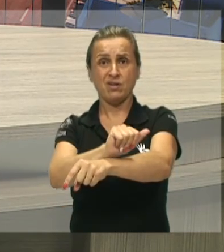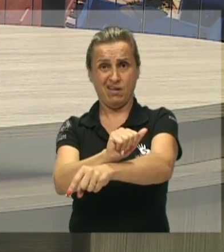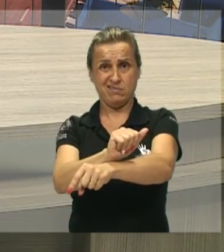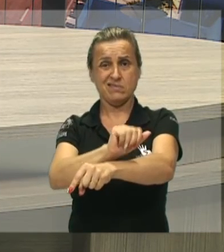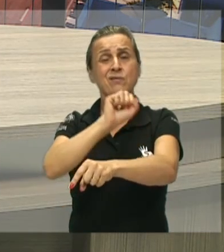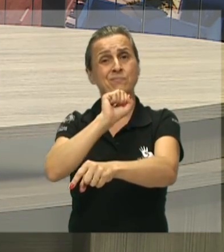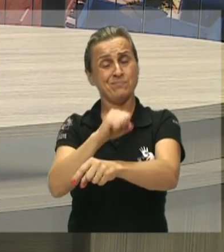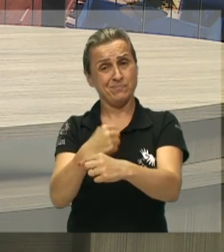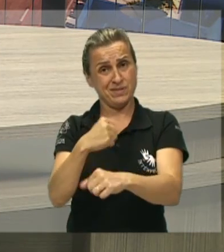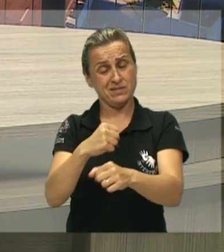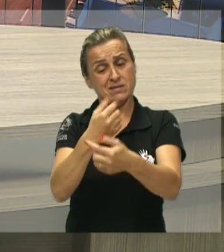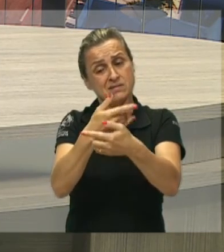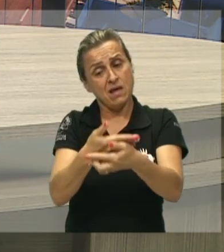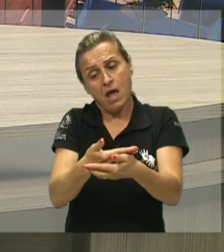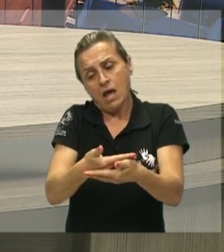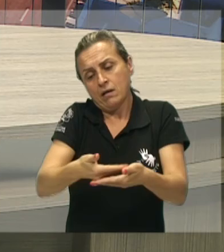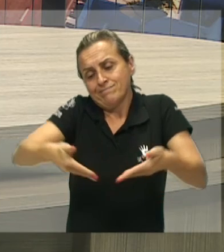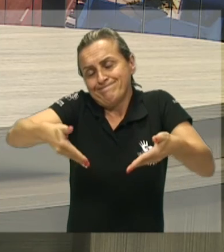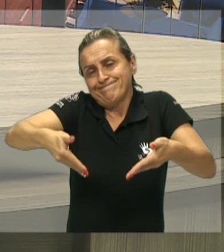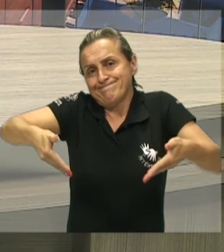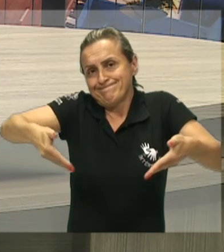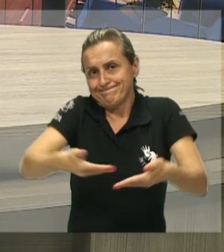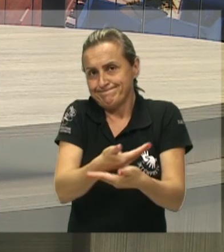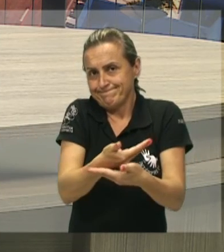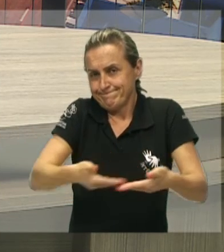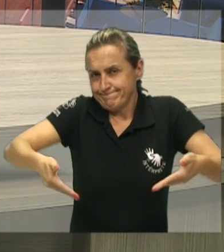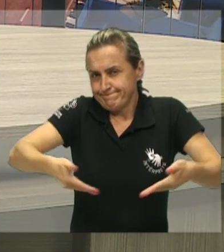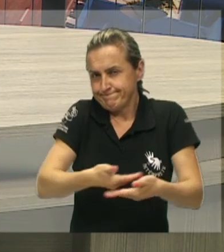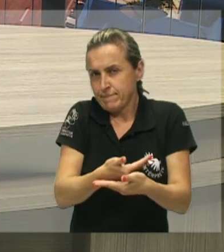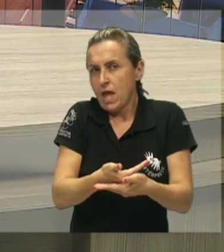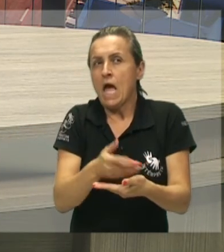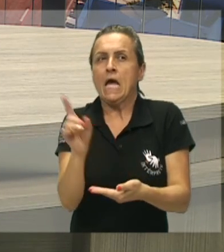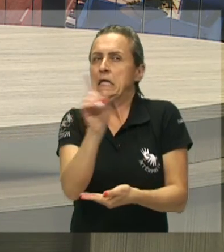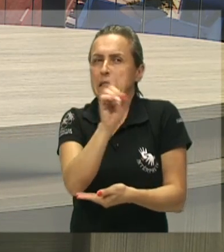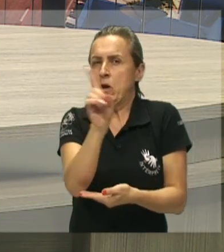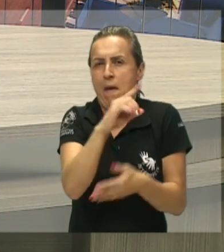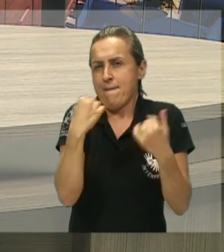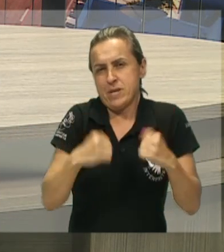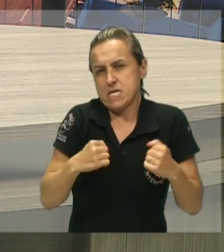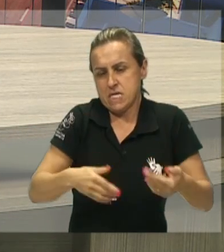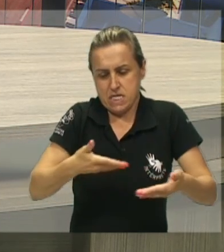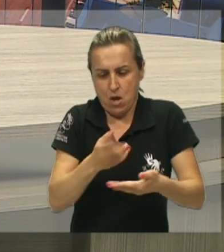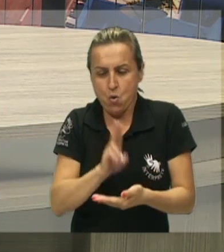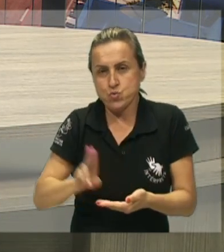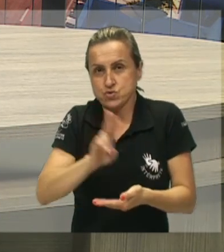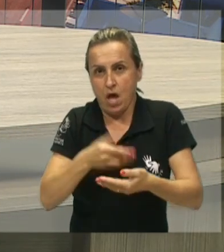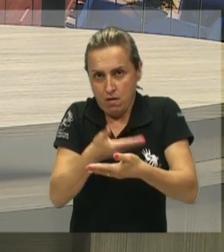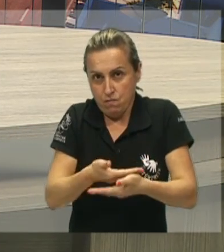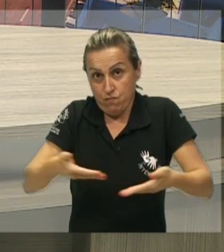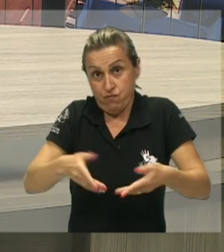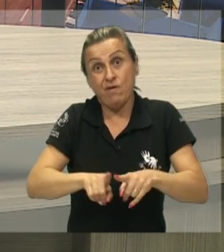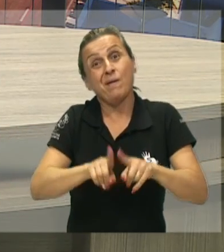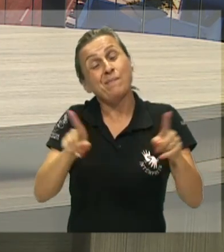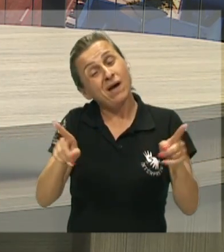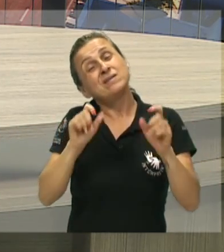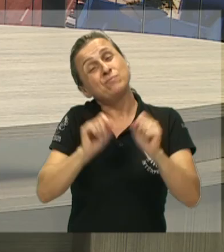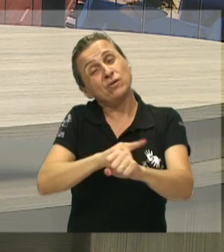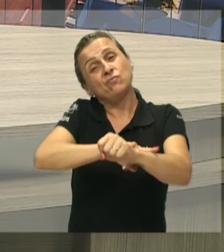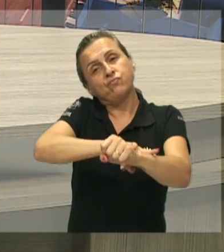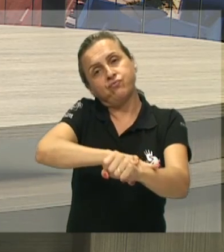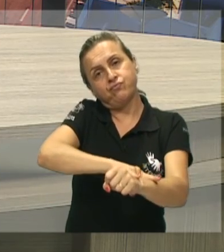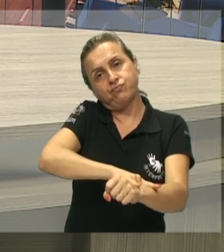assim, não é às vezes não é incontinência de muito volume, assim, mas é uma coisa que causa